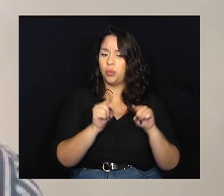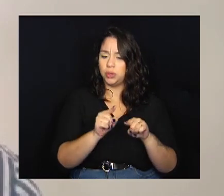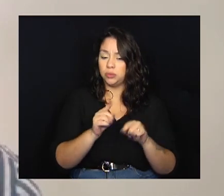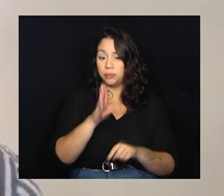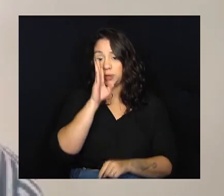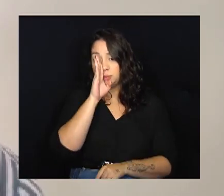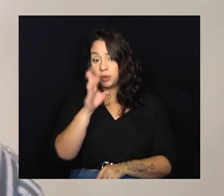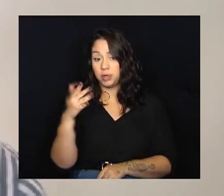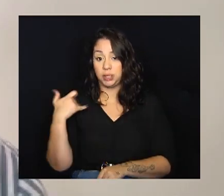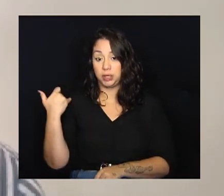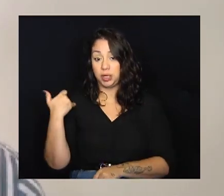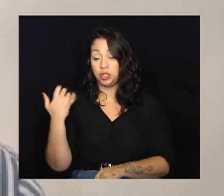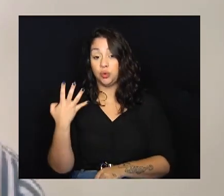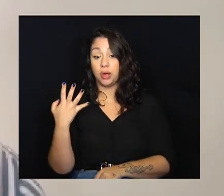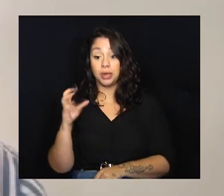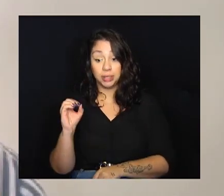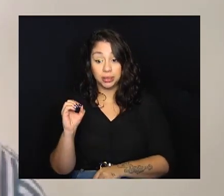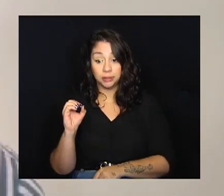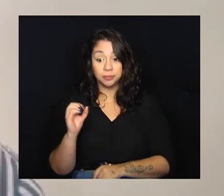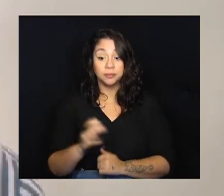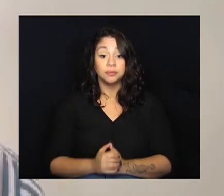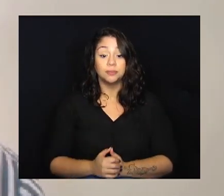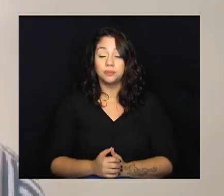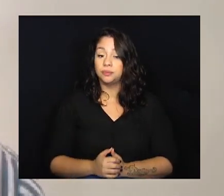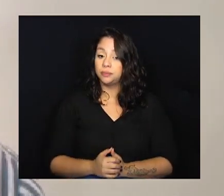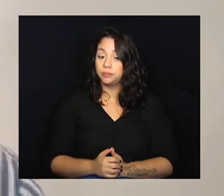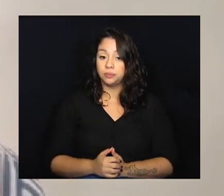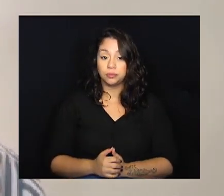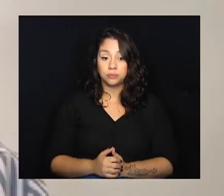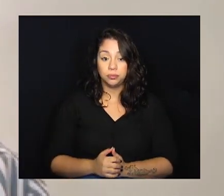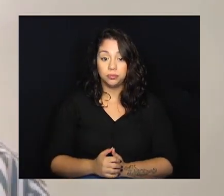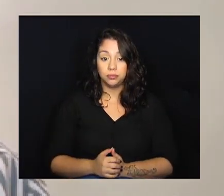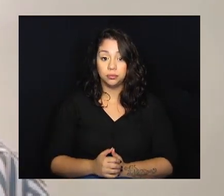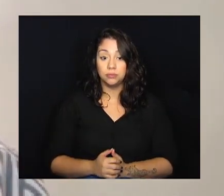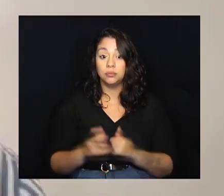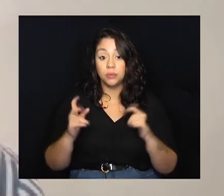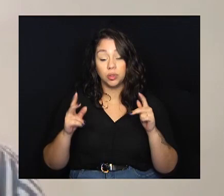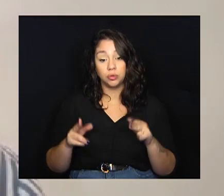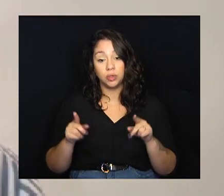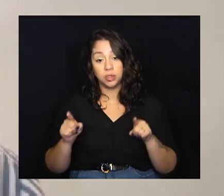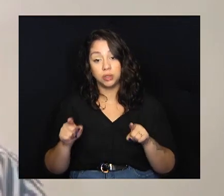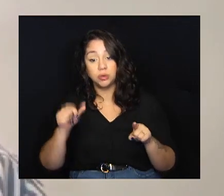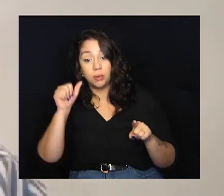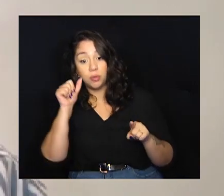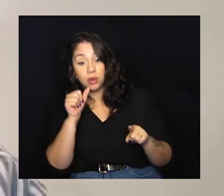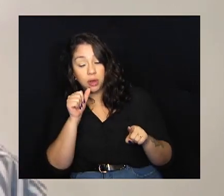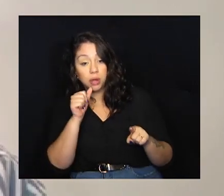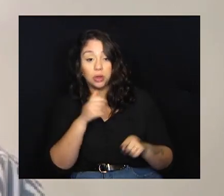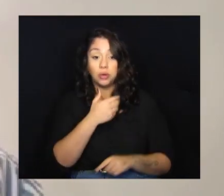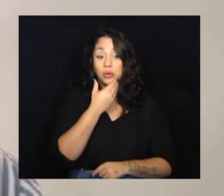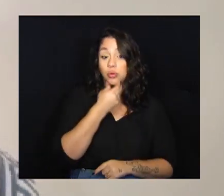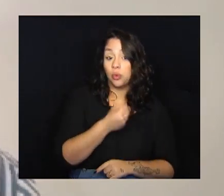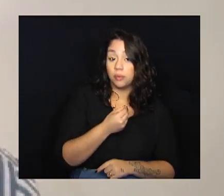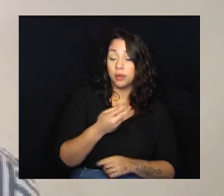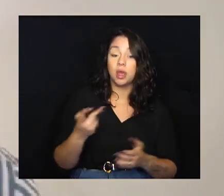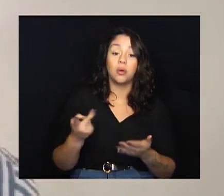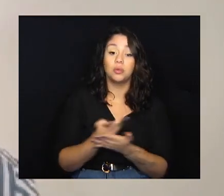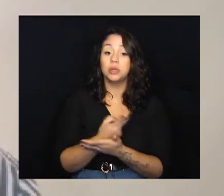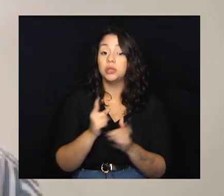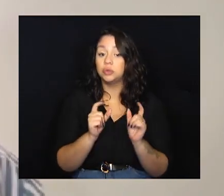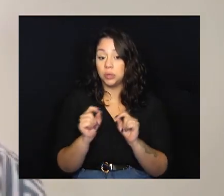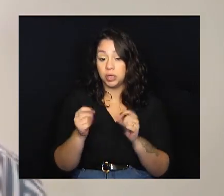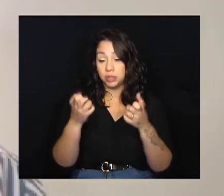a partir dos 40 anos e em ambas as situações tanto na mulher quanto no homem o que acontece